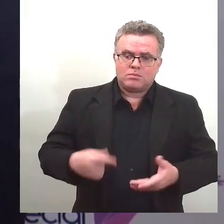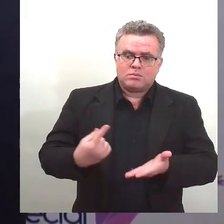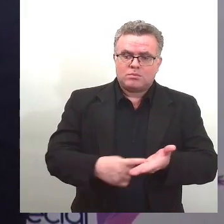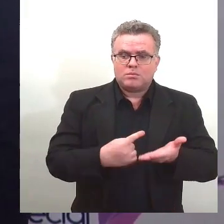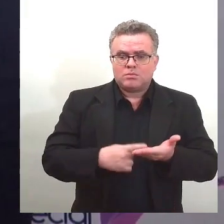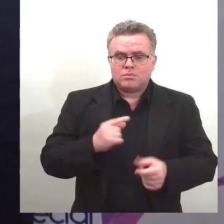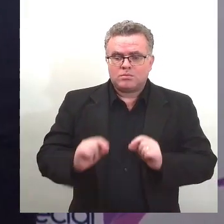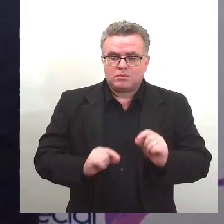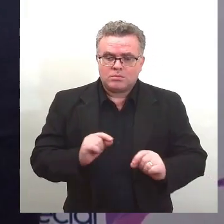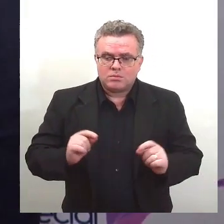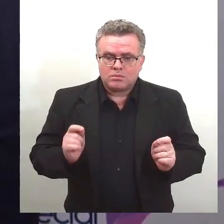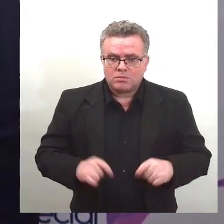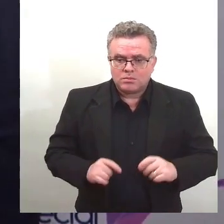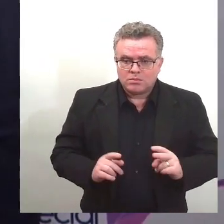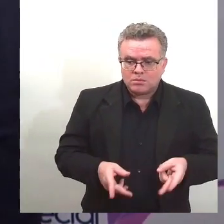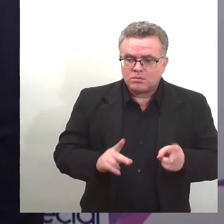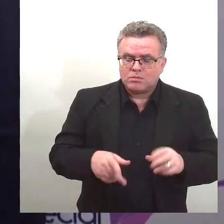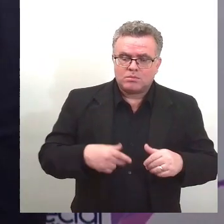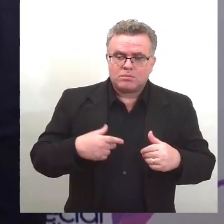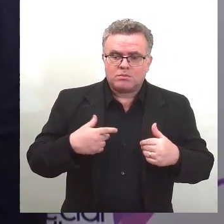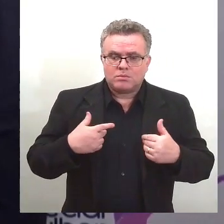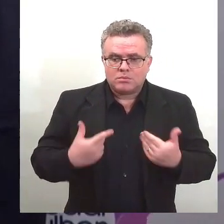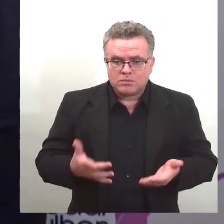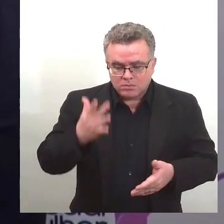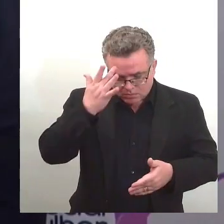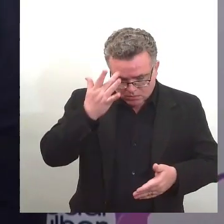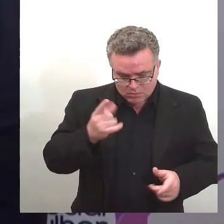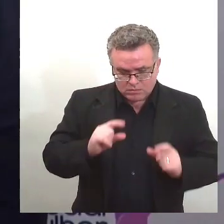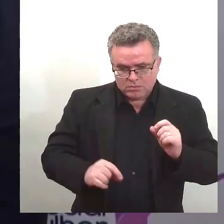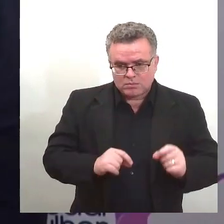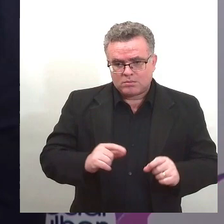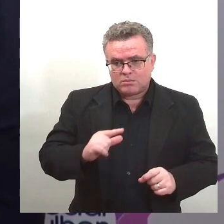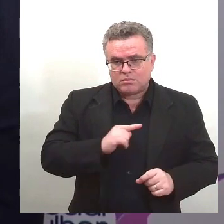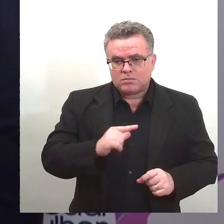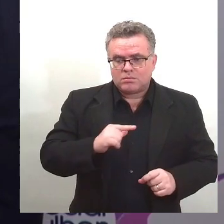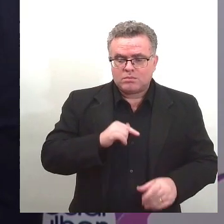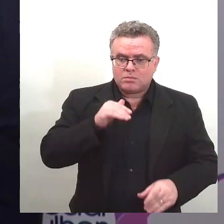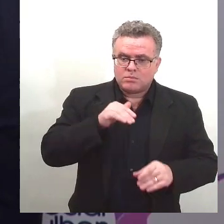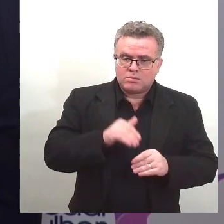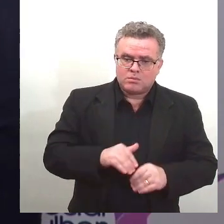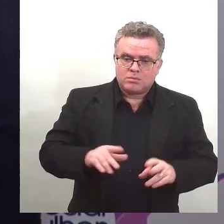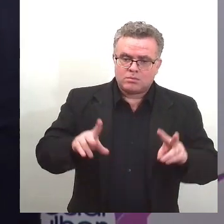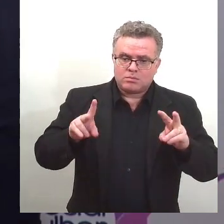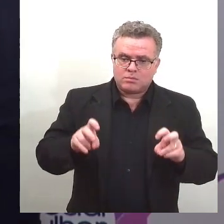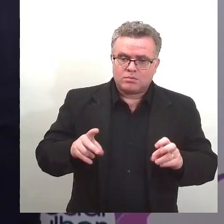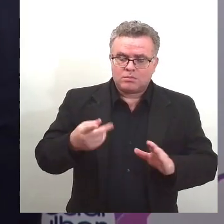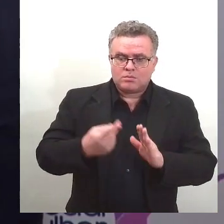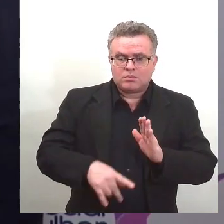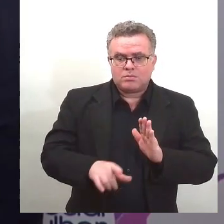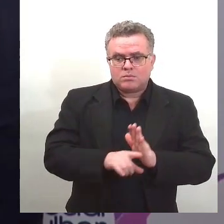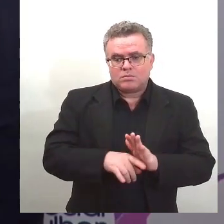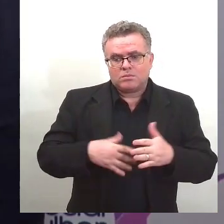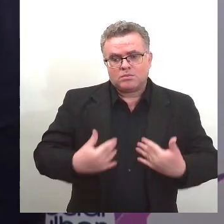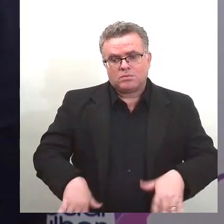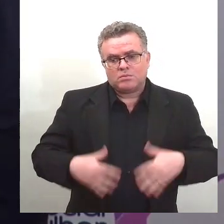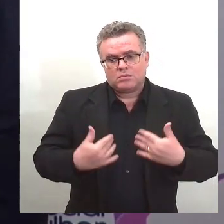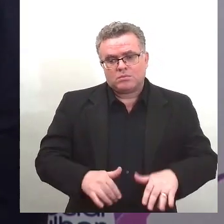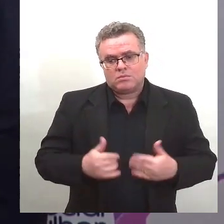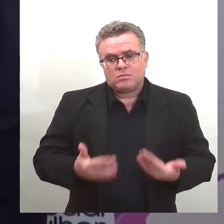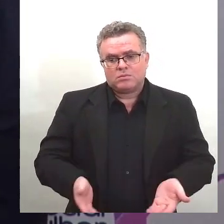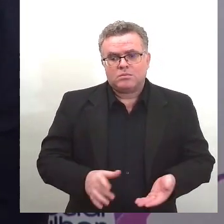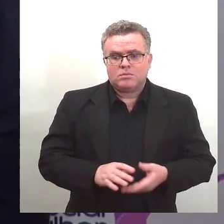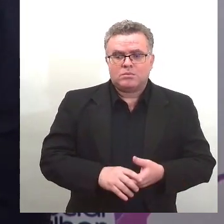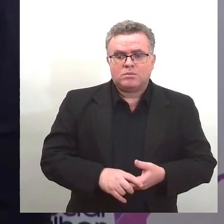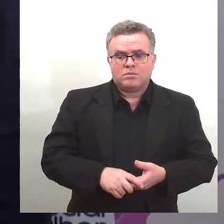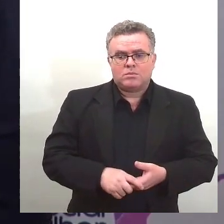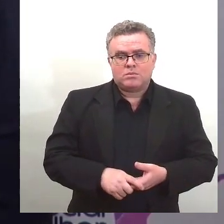também anunciou que amanhã nós teremos votações na ordem do dia, né, com alguns projetos, né, de